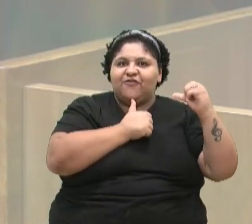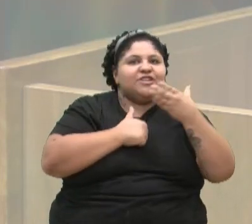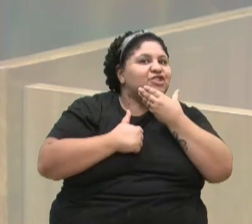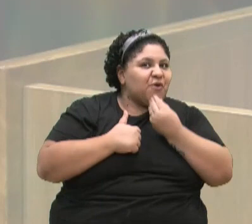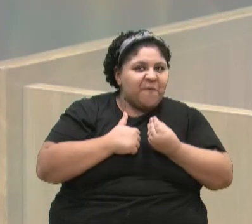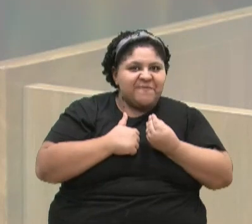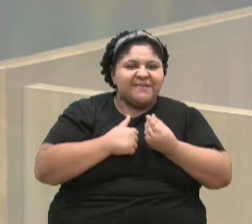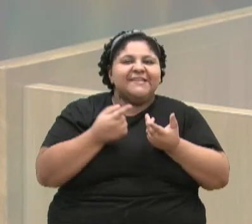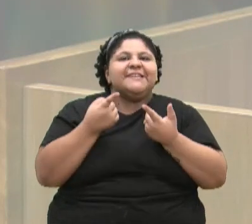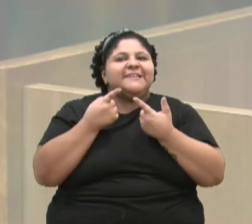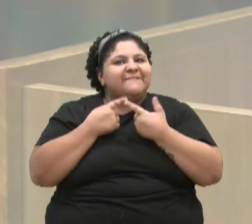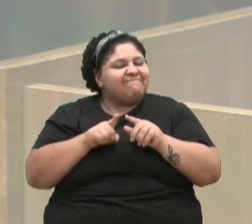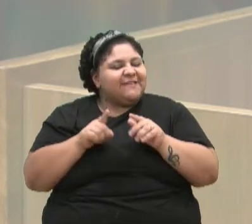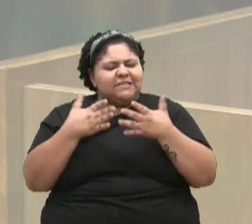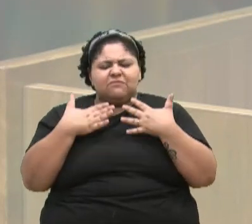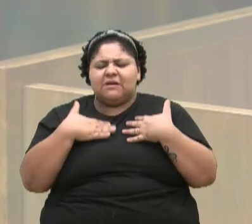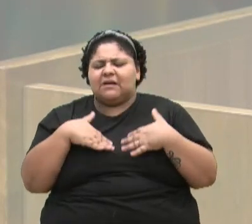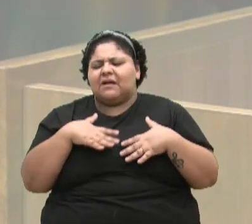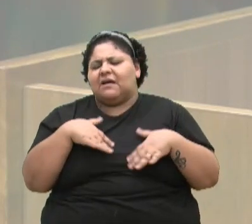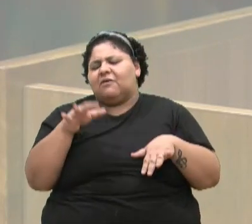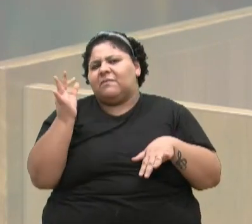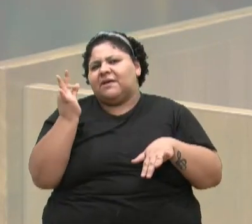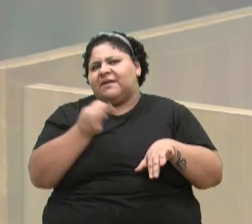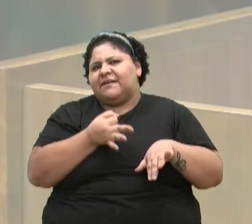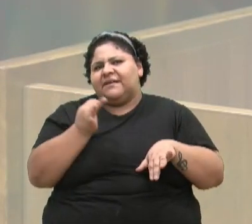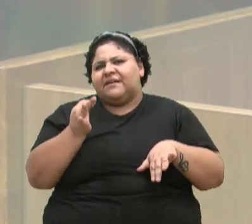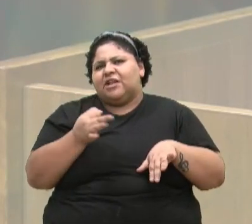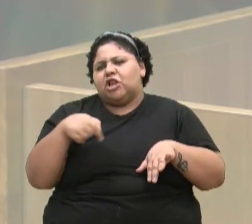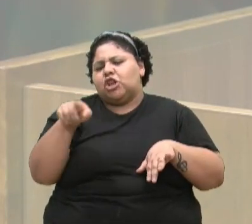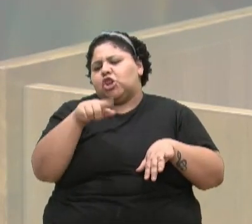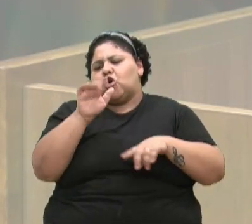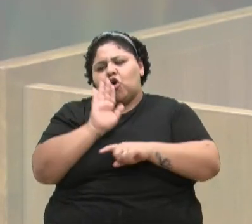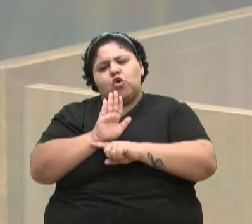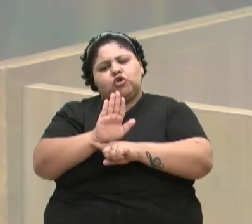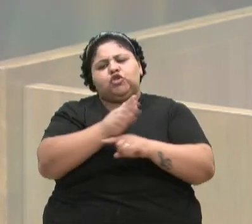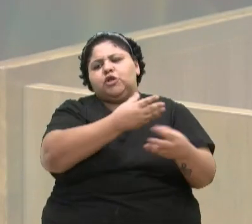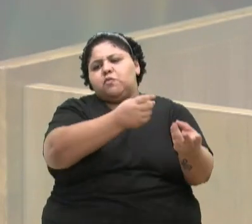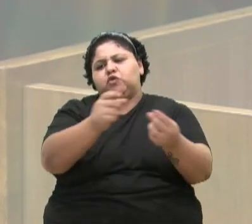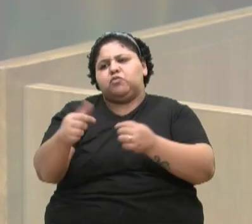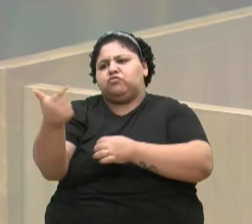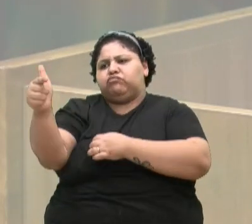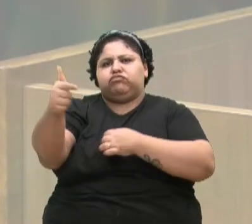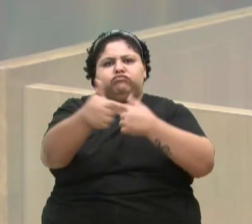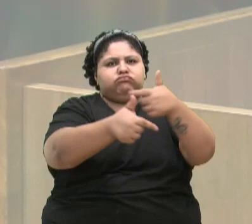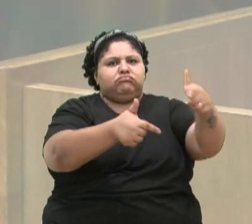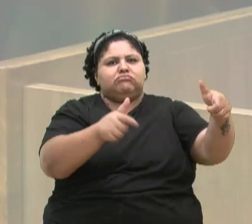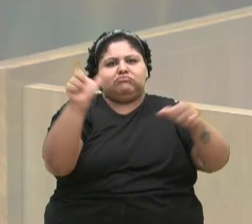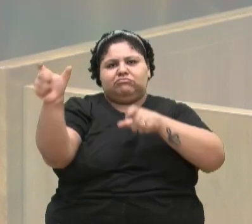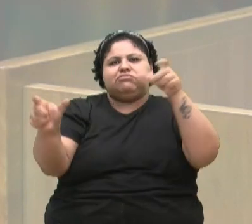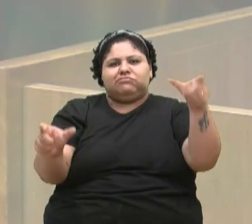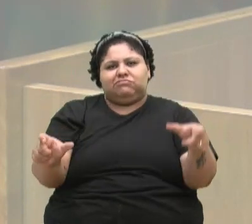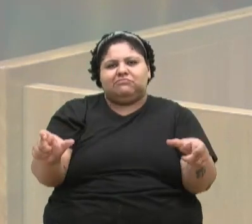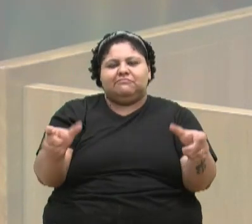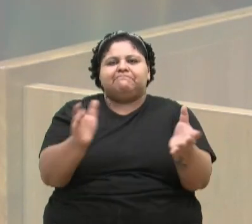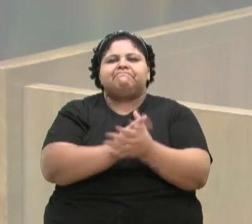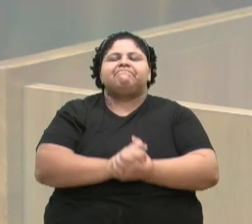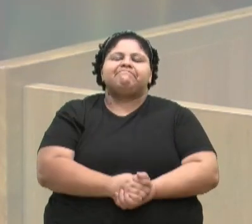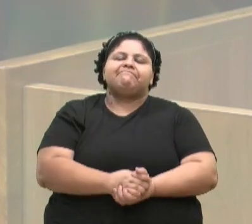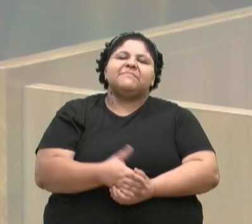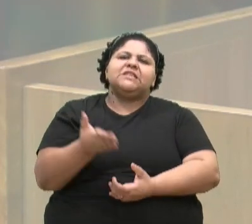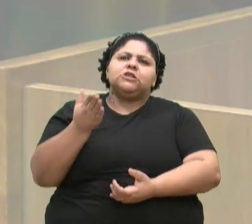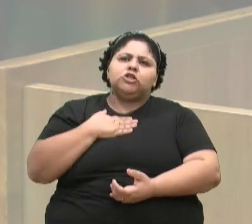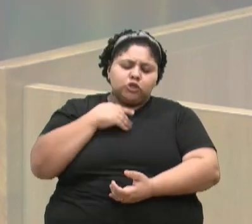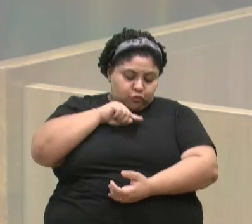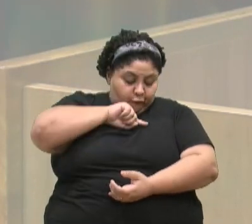Mas é uma harmonia incrível. Nós nos ajudamos muito uns aos outros. Bom, então, olha, gente, do fundo do